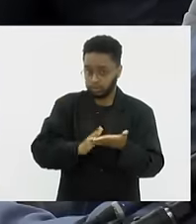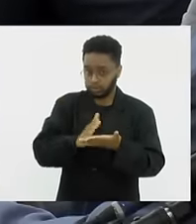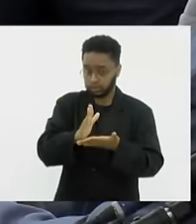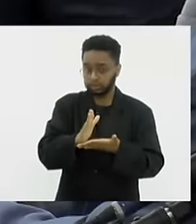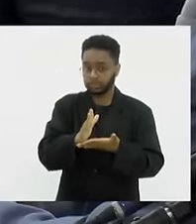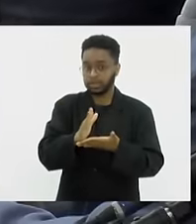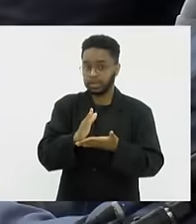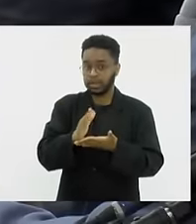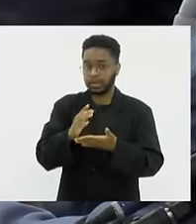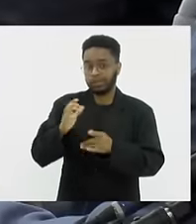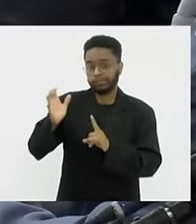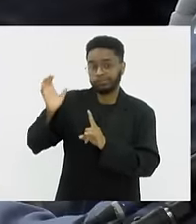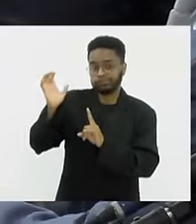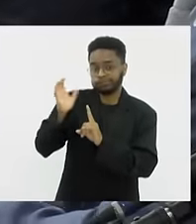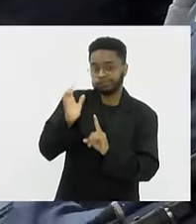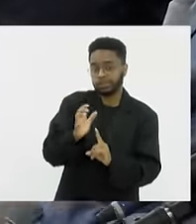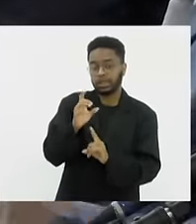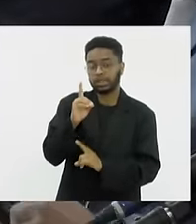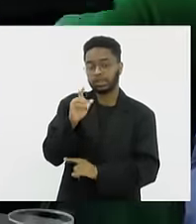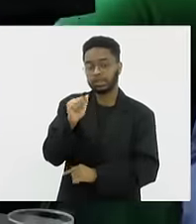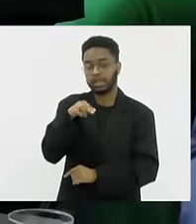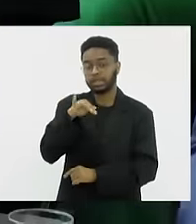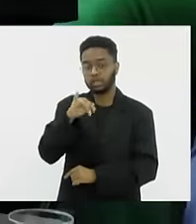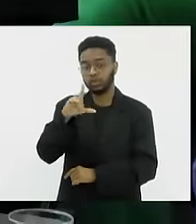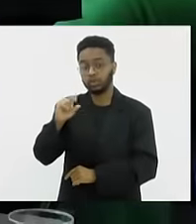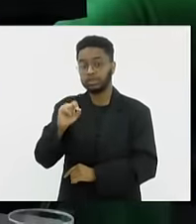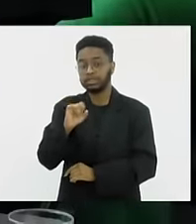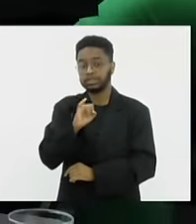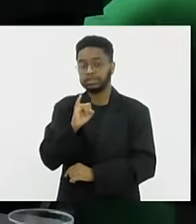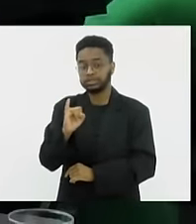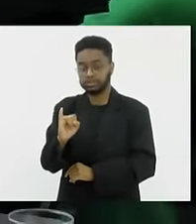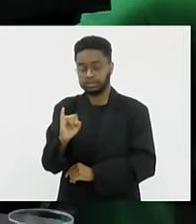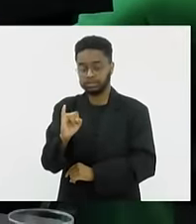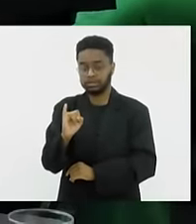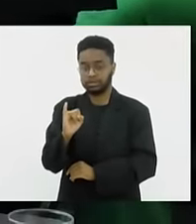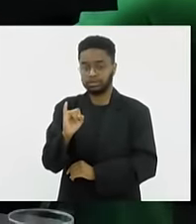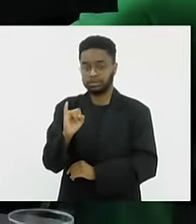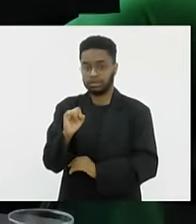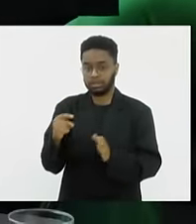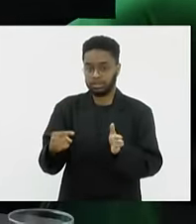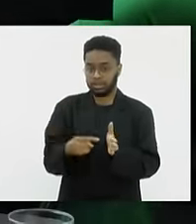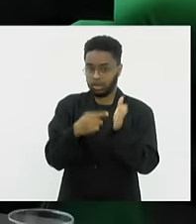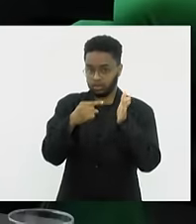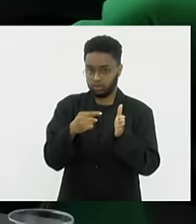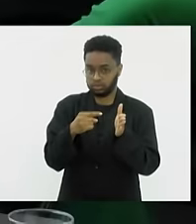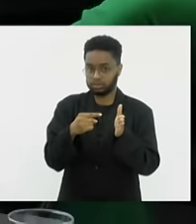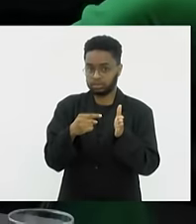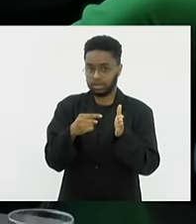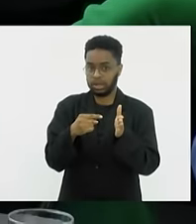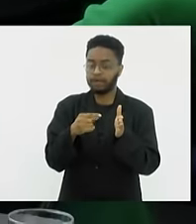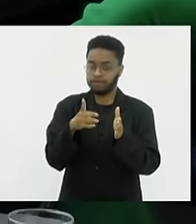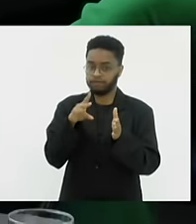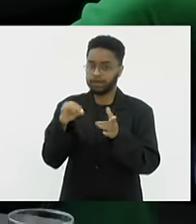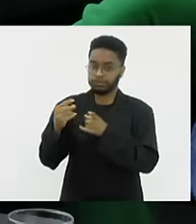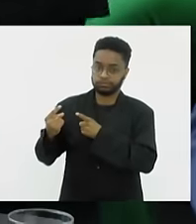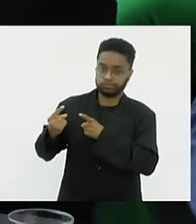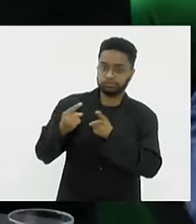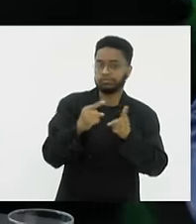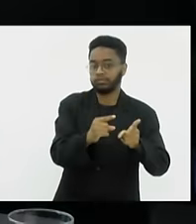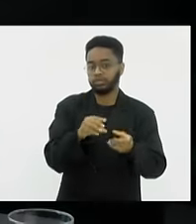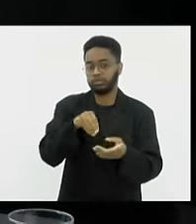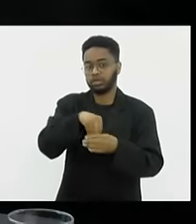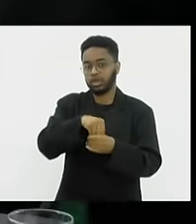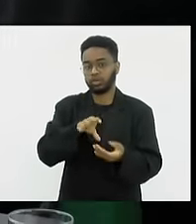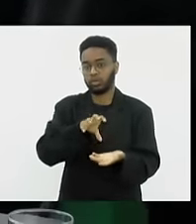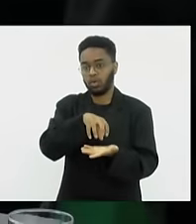senhor Danilo, entendeu? Caso venha fazer algum tipo de denúncia de retaliação dentro do órgão que o